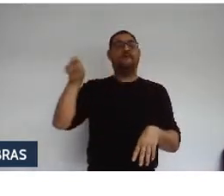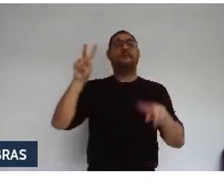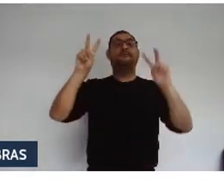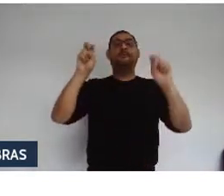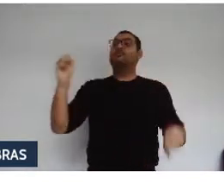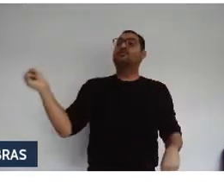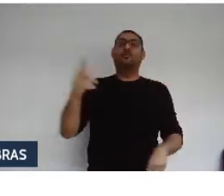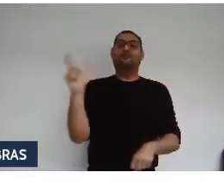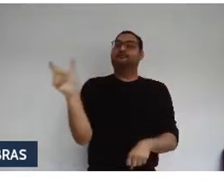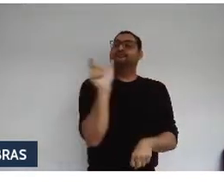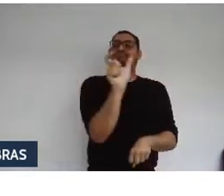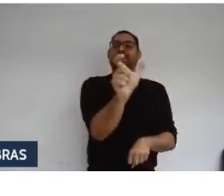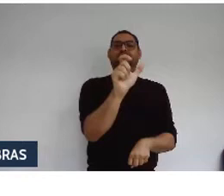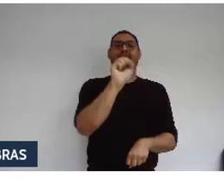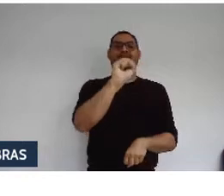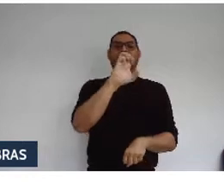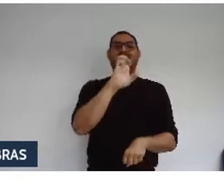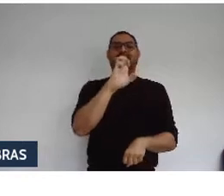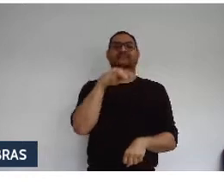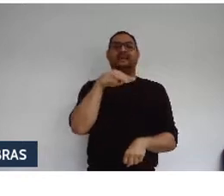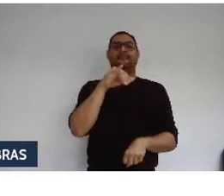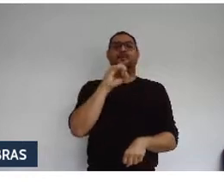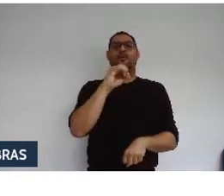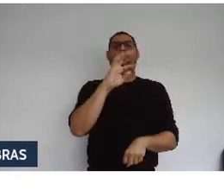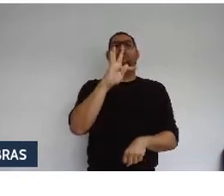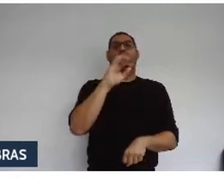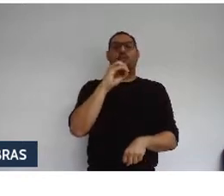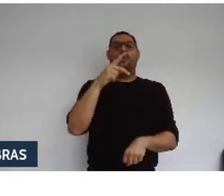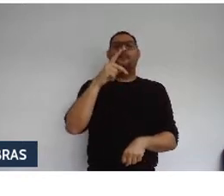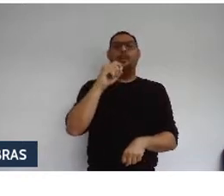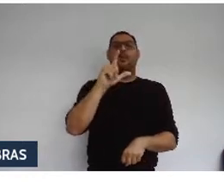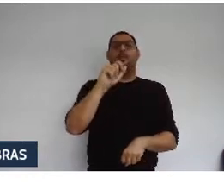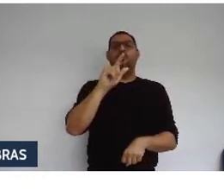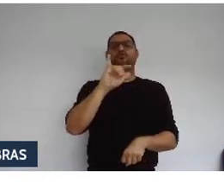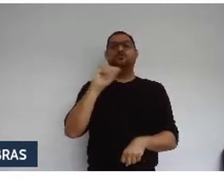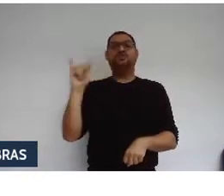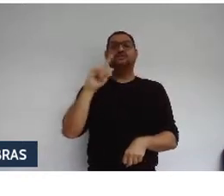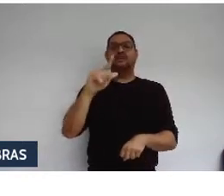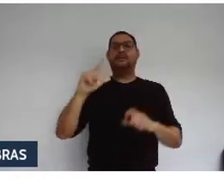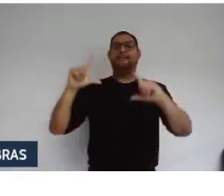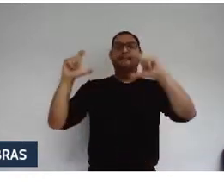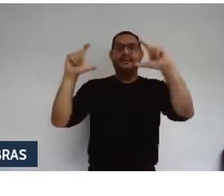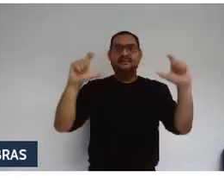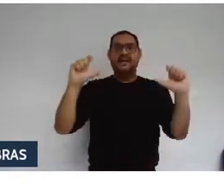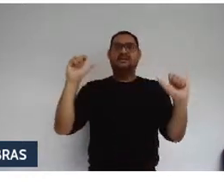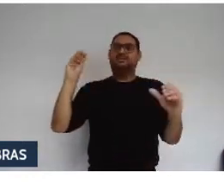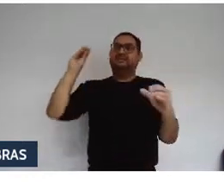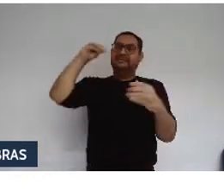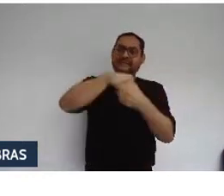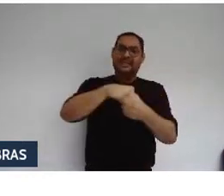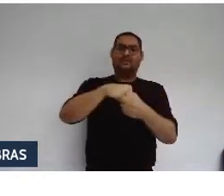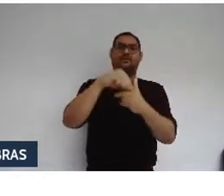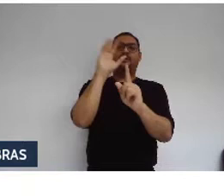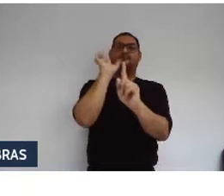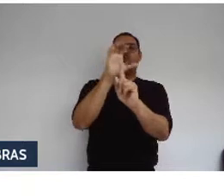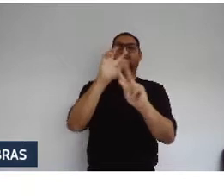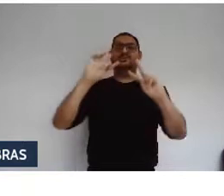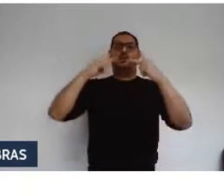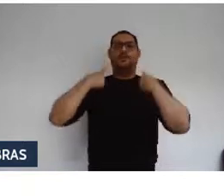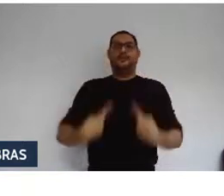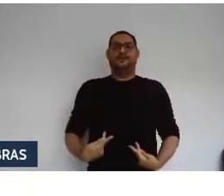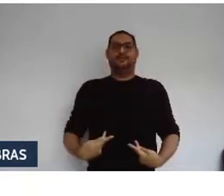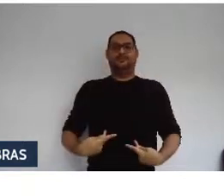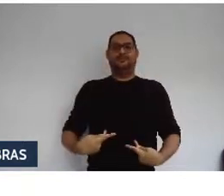semiotopologia. Paisagens estão intimamente relacionadas a questões do humano no lugar. Isso é que me interessa muito nessa